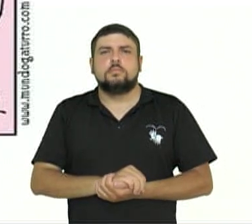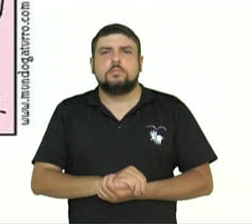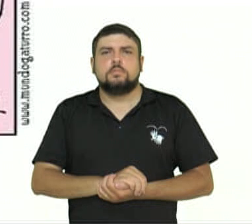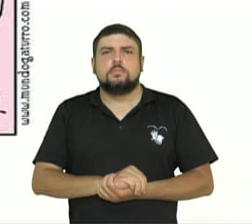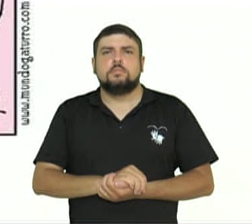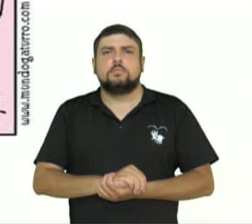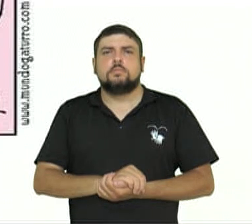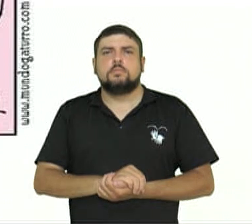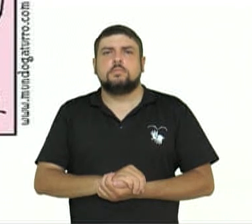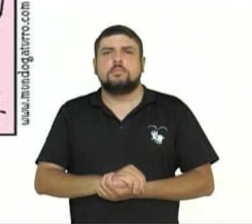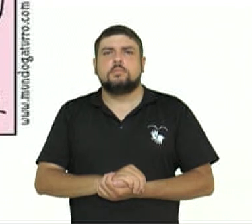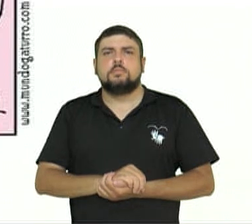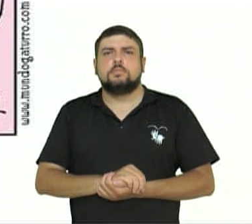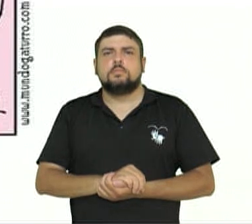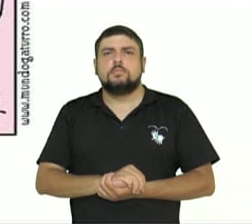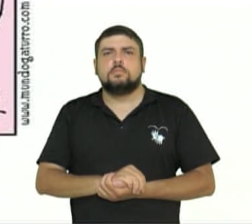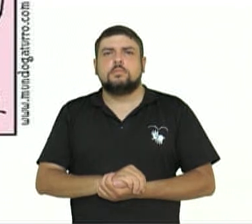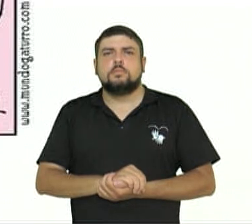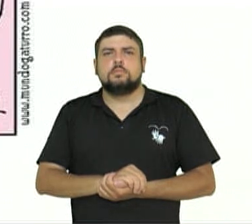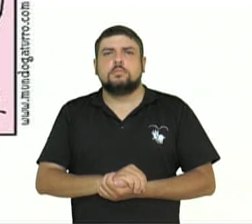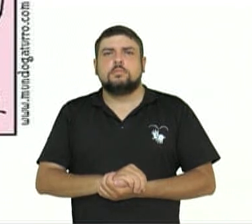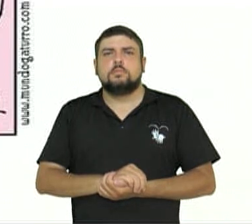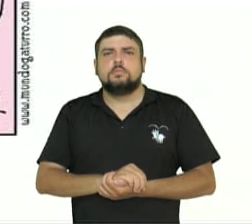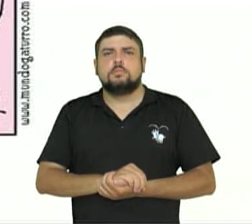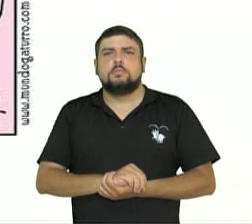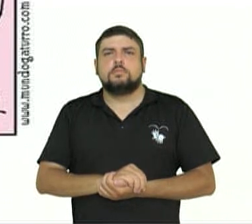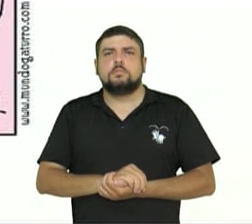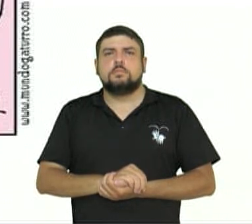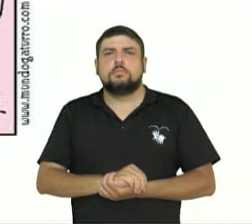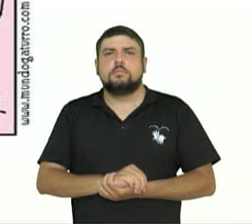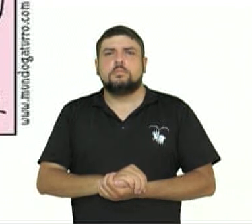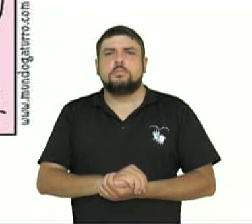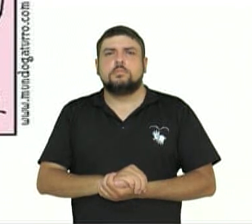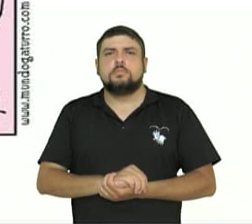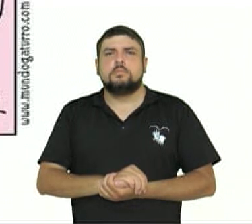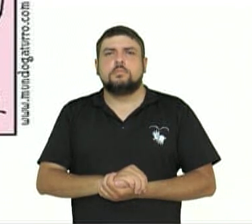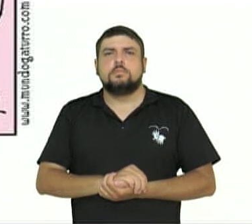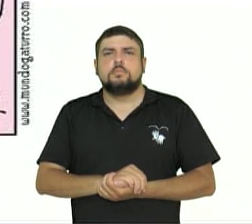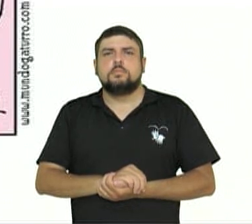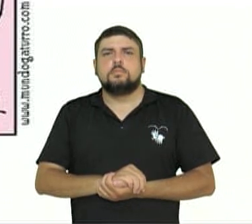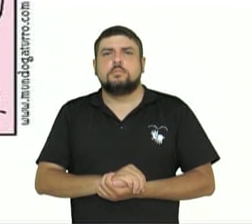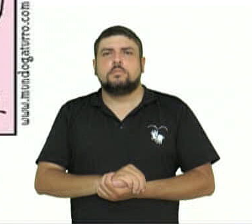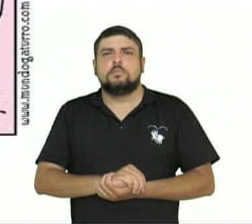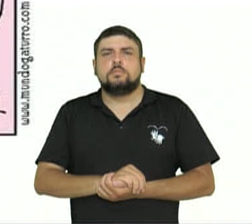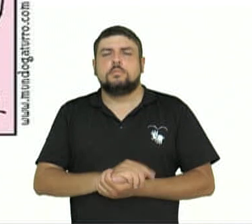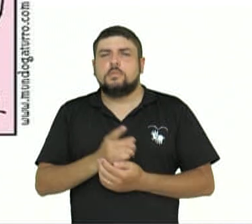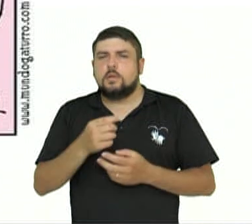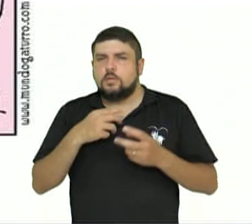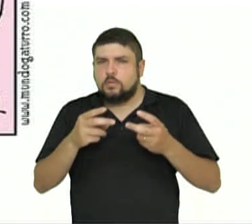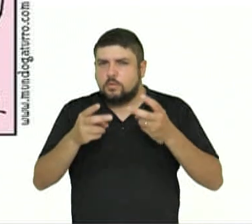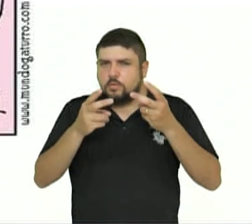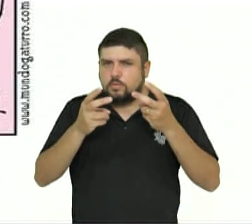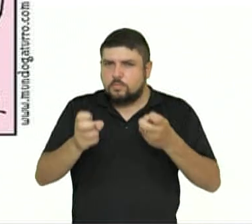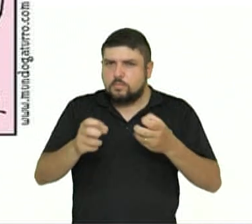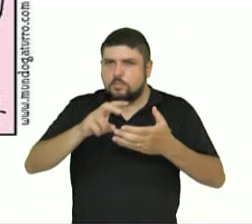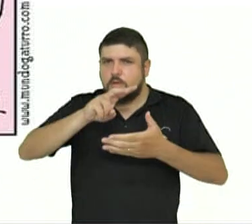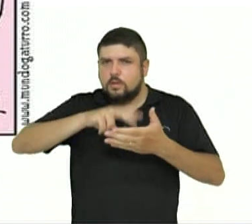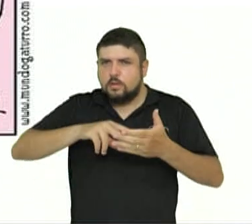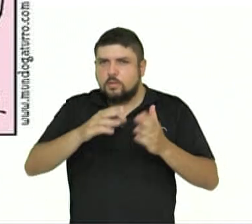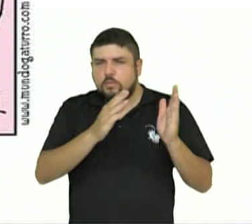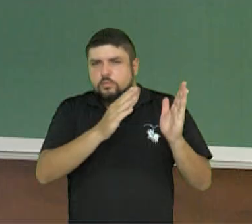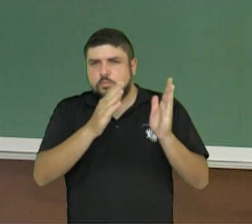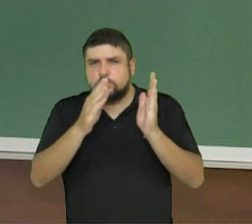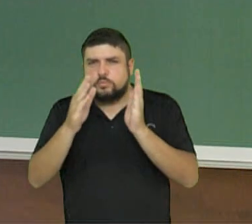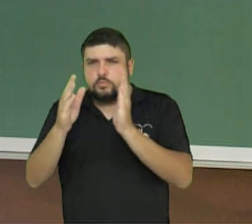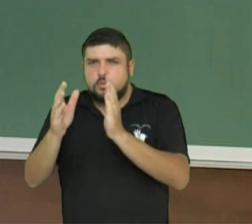horrible, patético, né? E você observe aí o que vai acontecendo, né? O Gaturro, ele já é